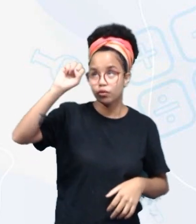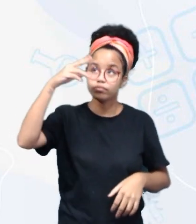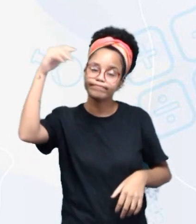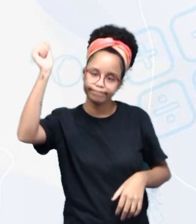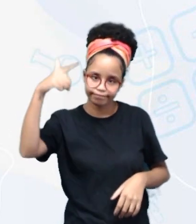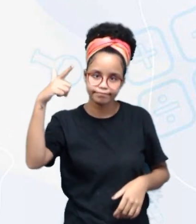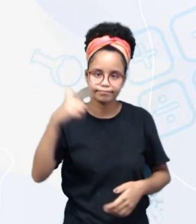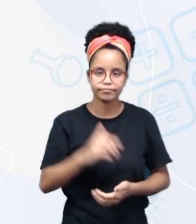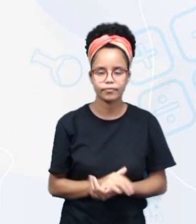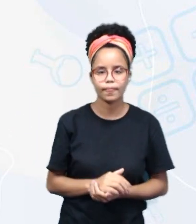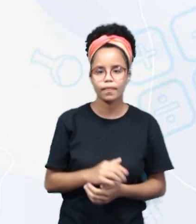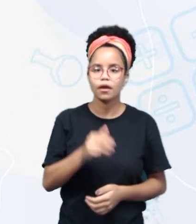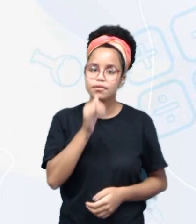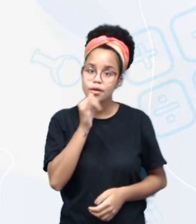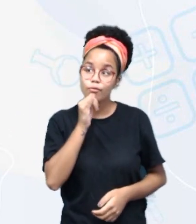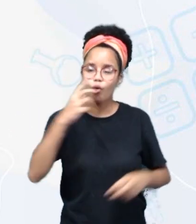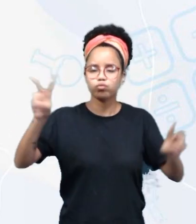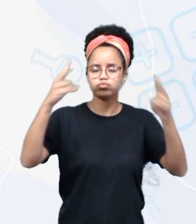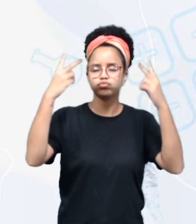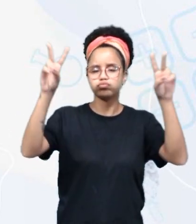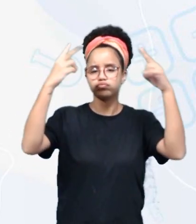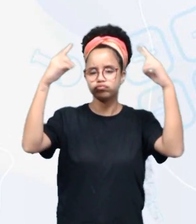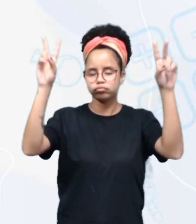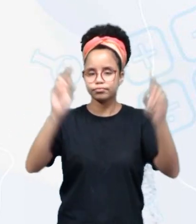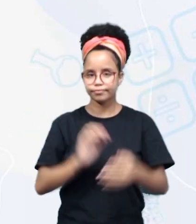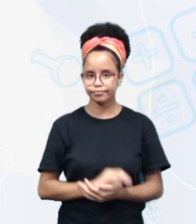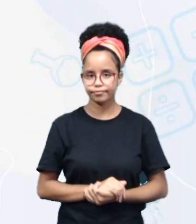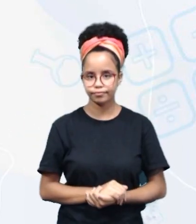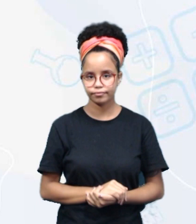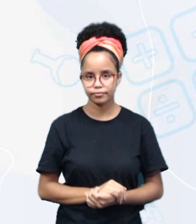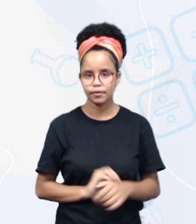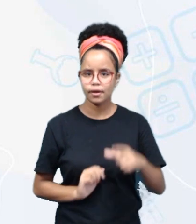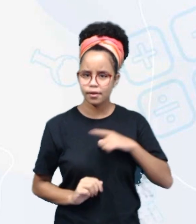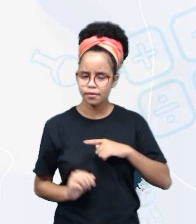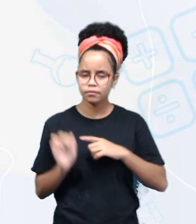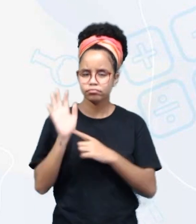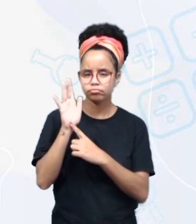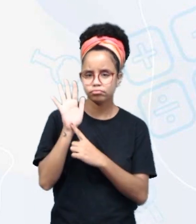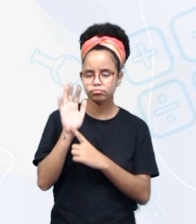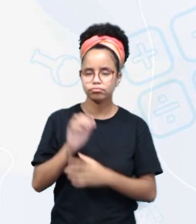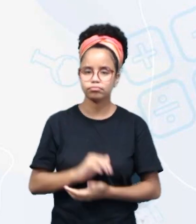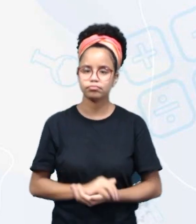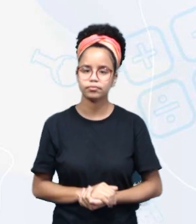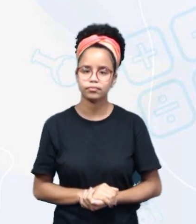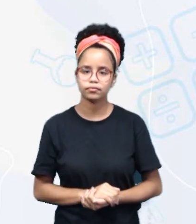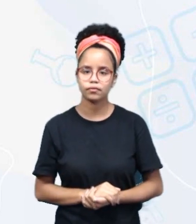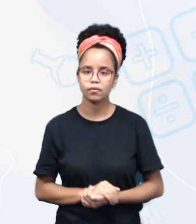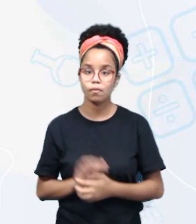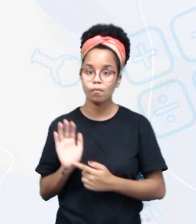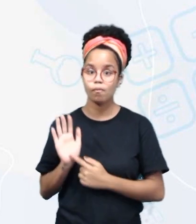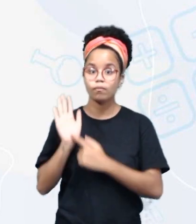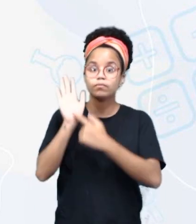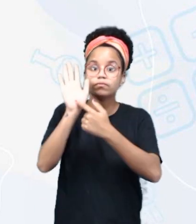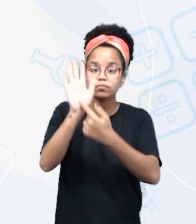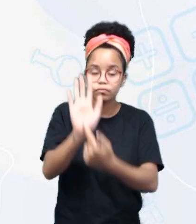meteorológicos, como o vento, por exemplo. Então, aqui a gente tem uma figura